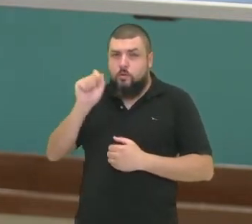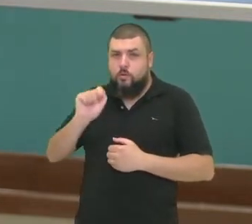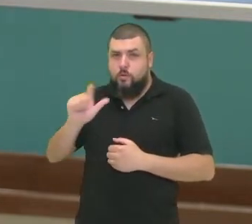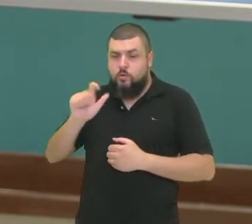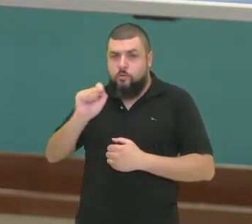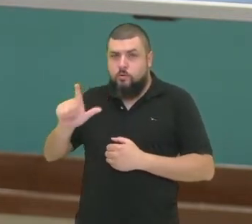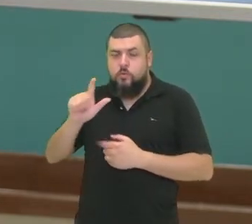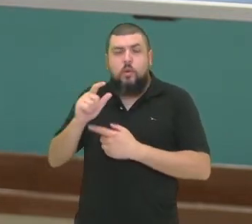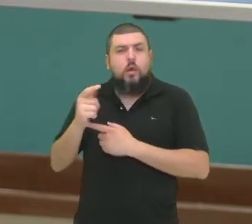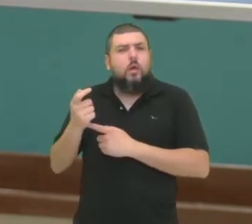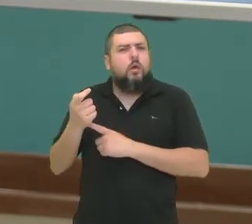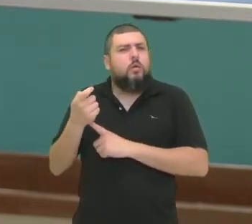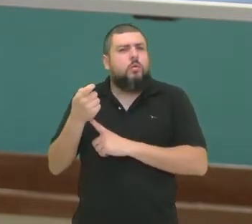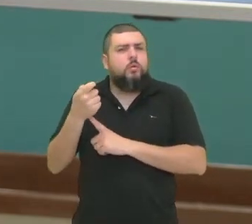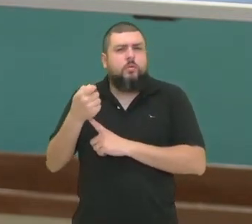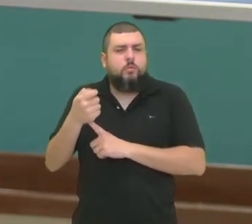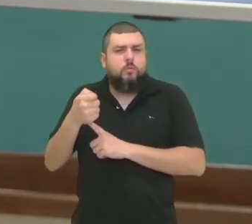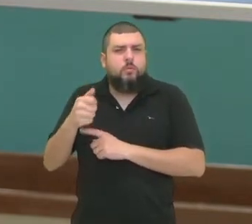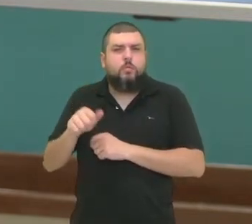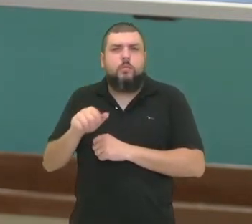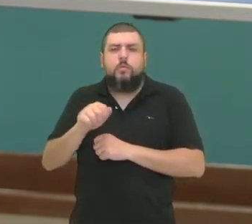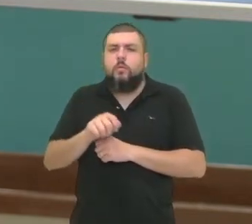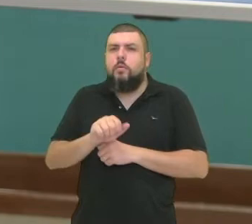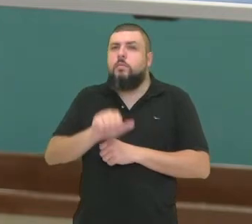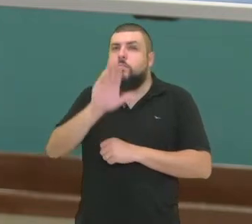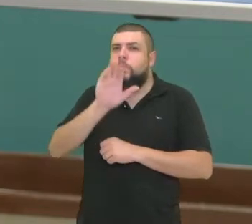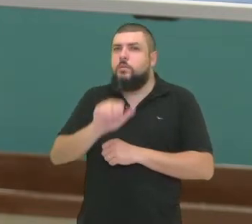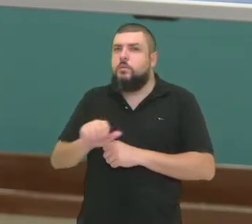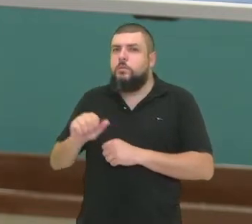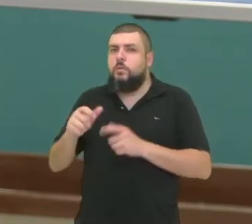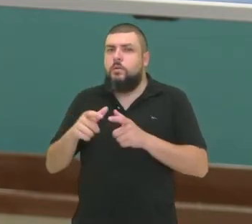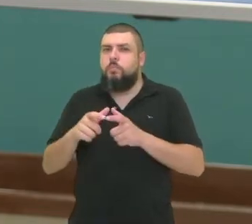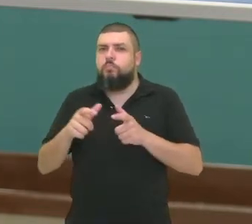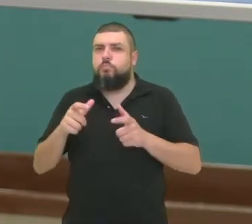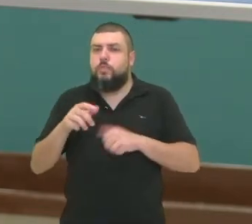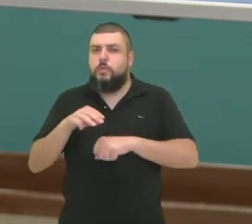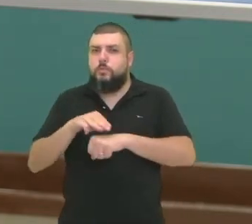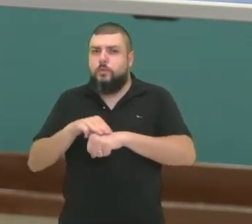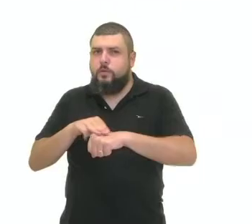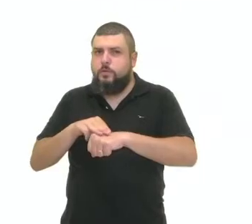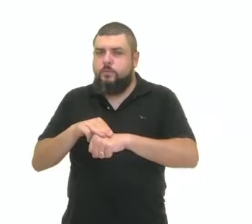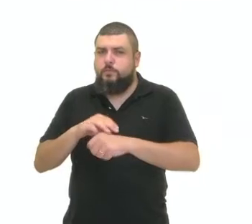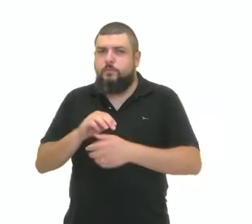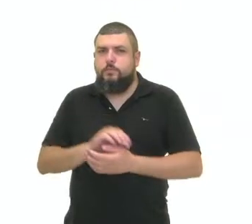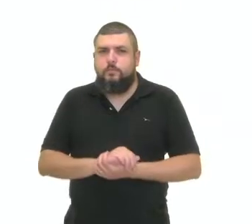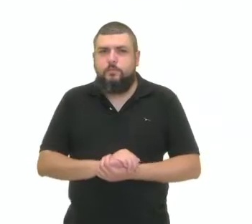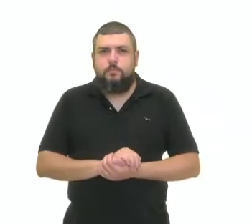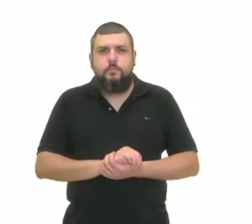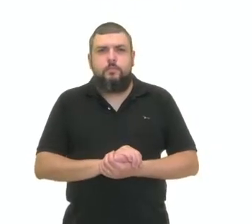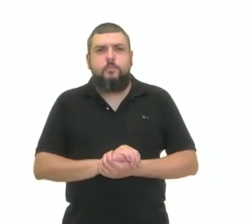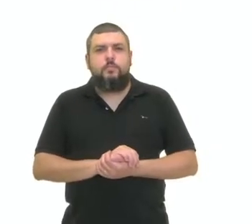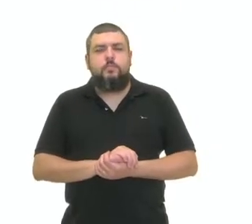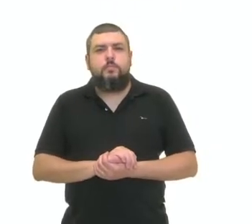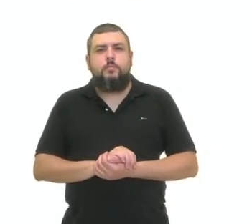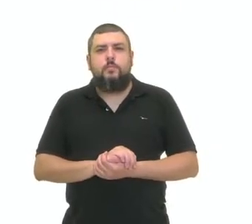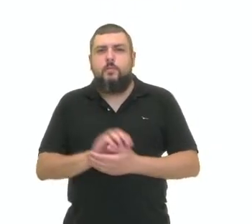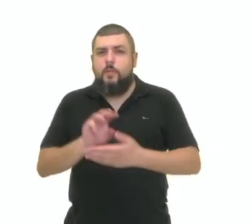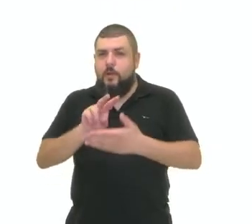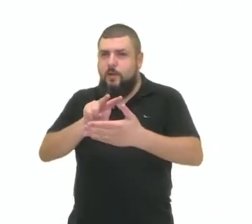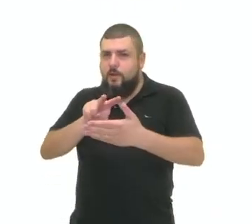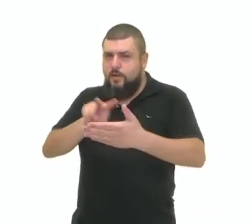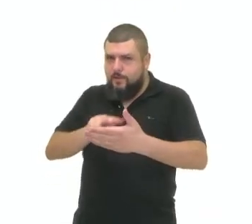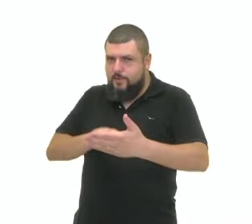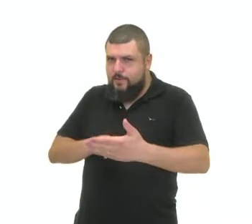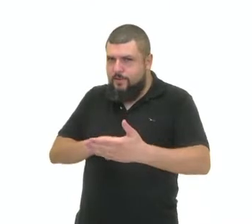probabilidade de ter os olhos castanhos. A primeira lei de Mendel determina que